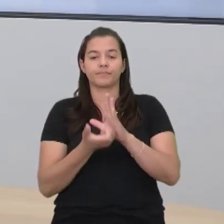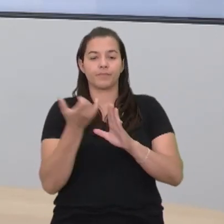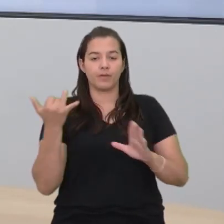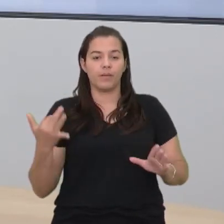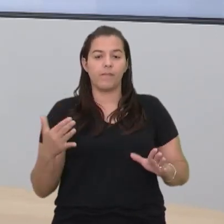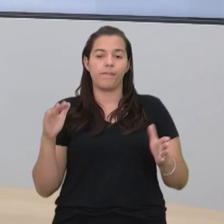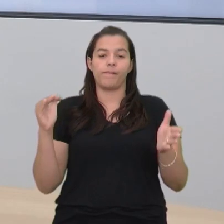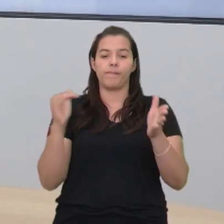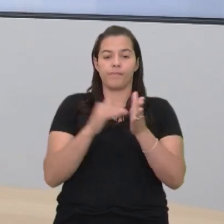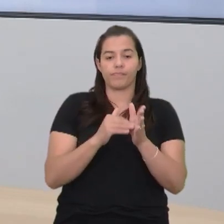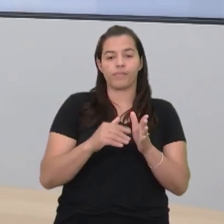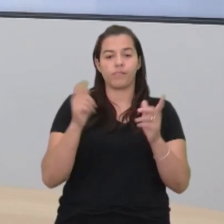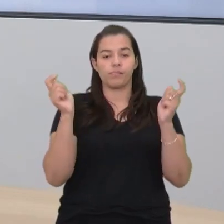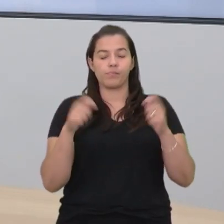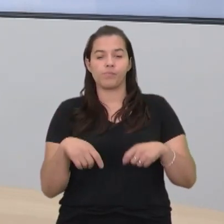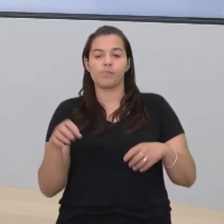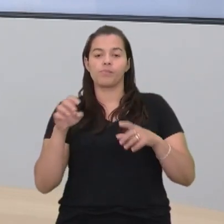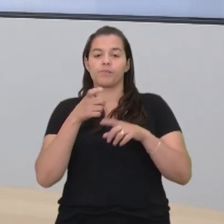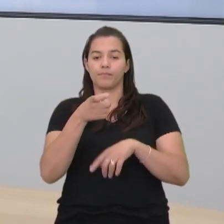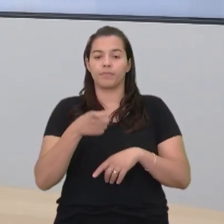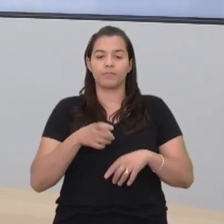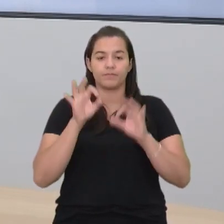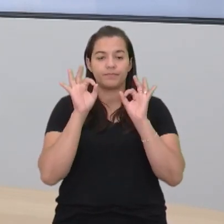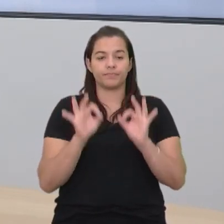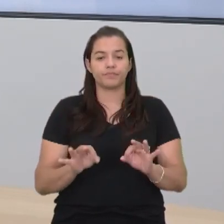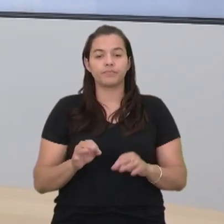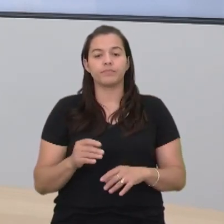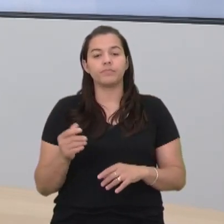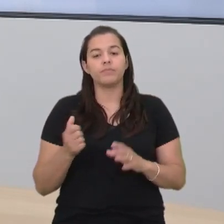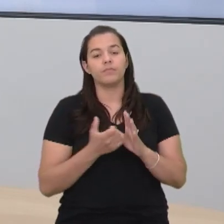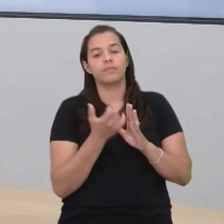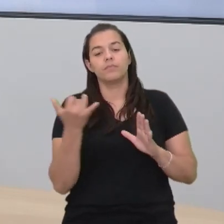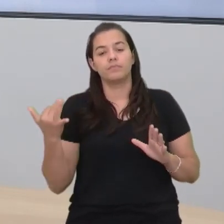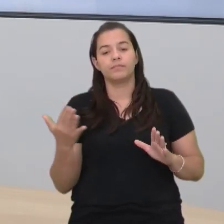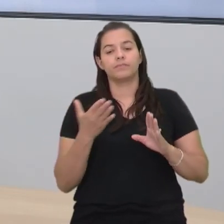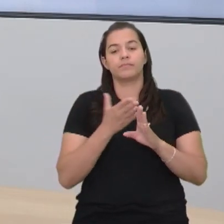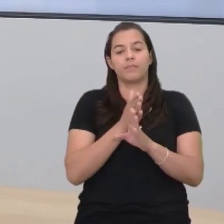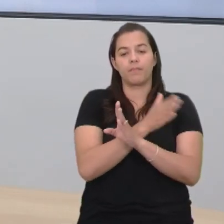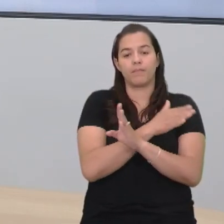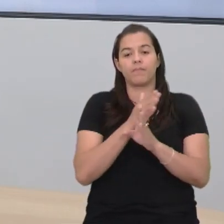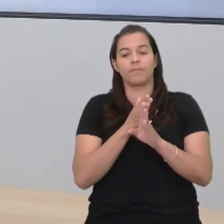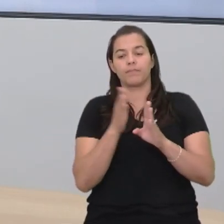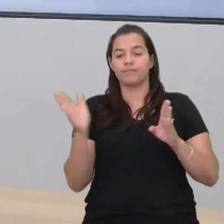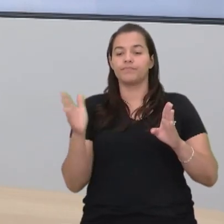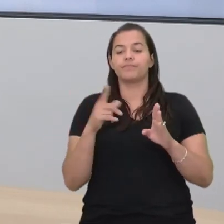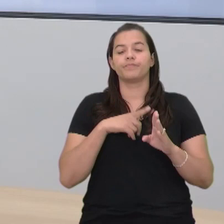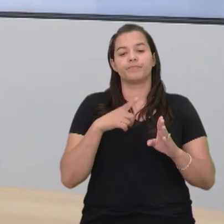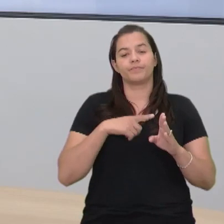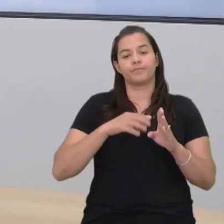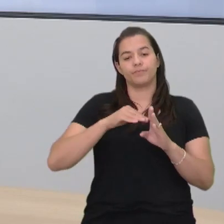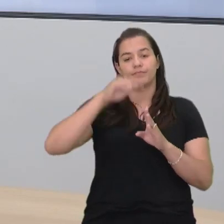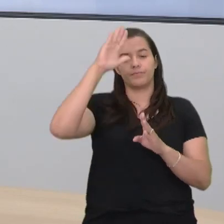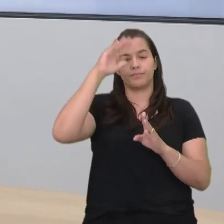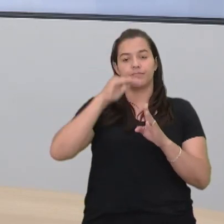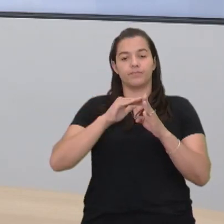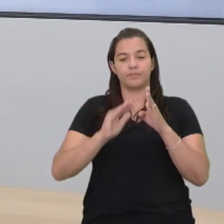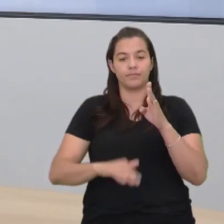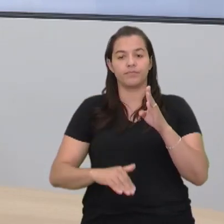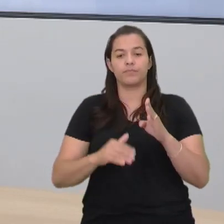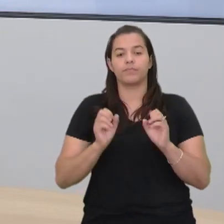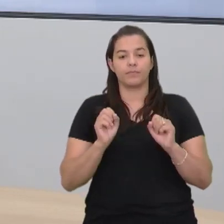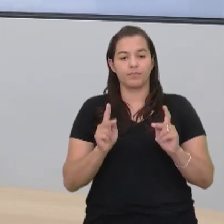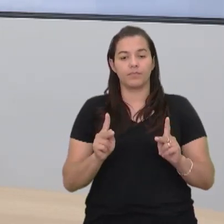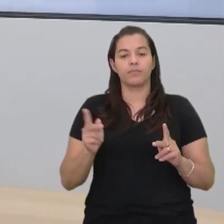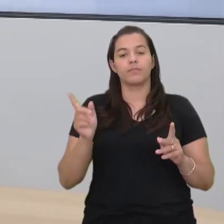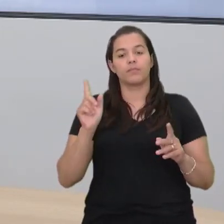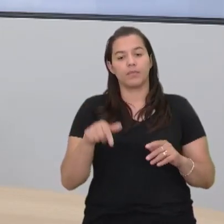pode até pôr aqui para vocês o eixo para a gente ver o exato, tá bom? Mas tem uma quantidade para o lado esquerdo e para a direita que ele pode ir, tanto para cima quanto para baixo também, tá bom?